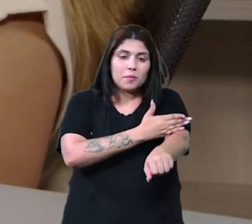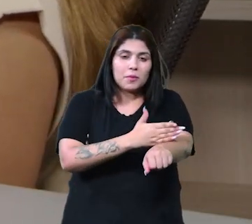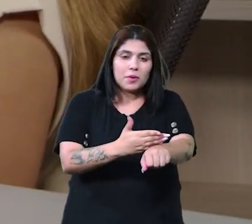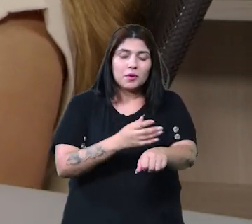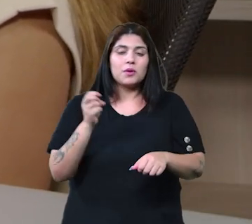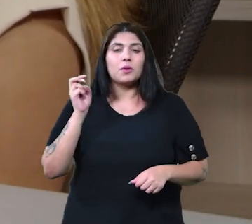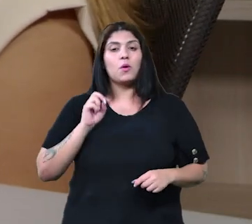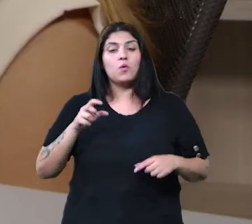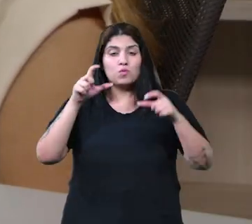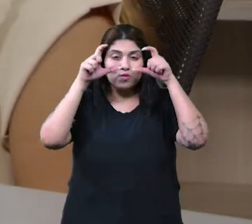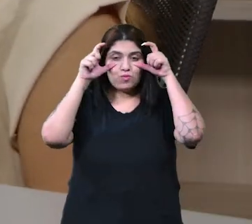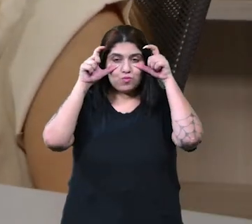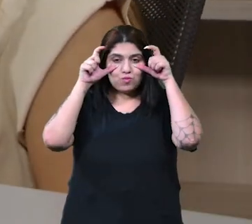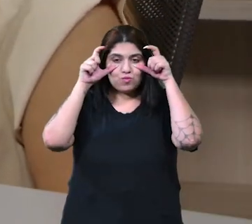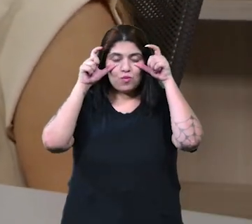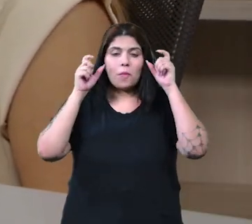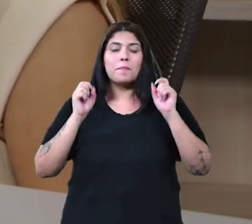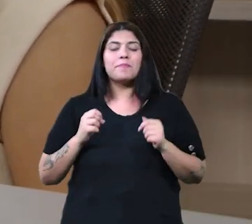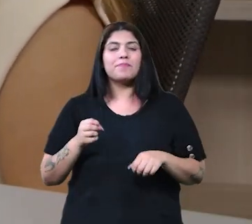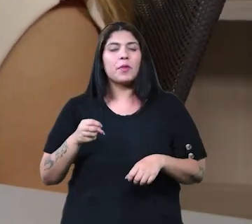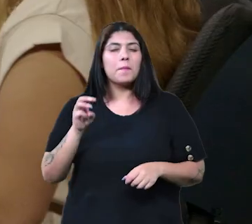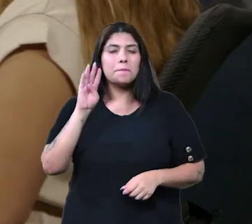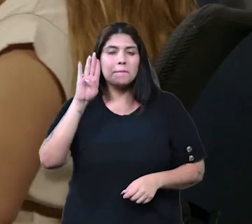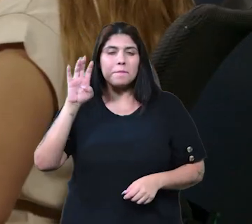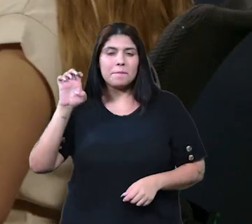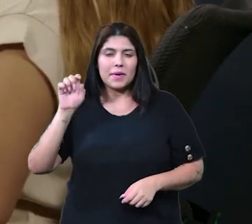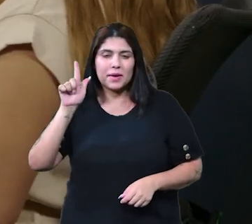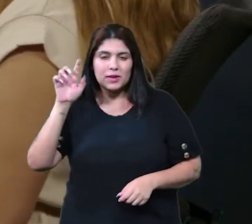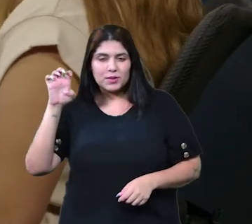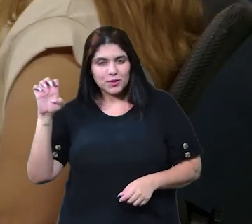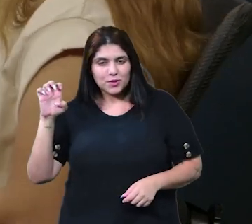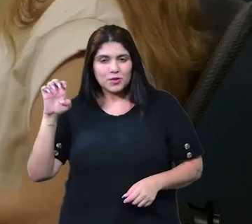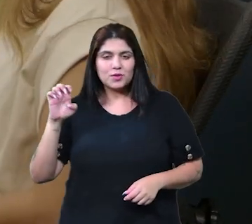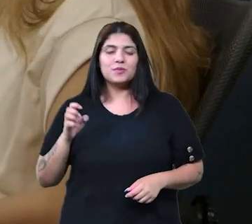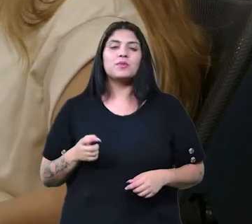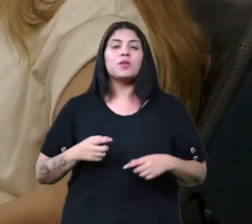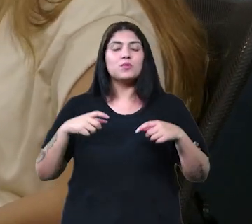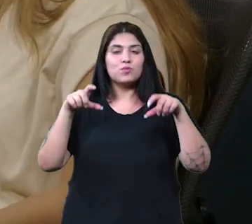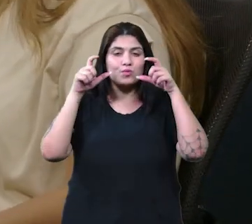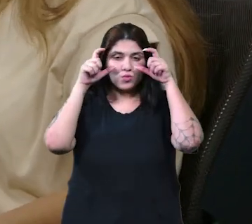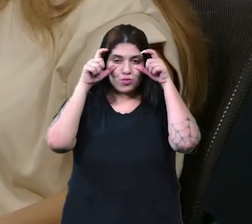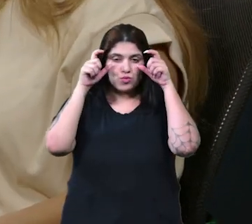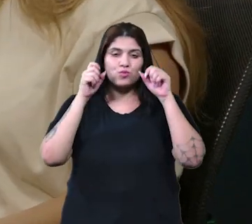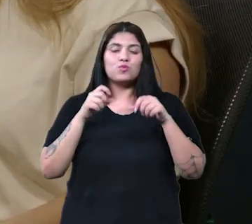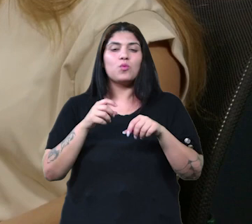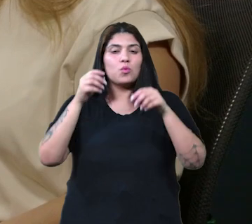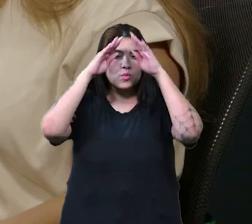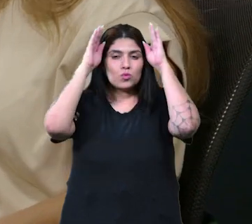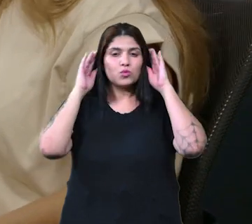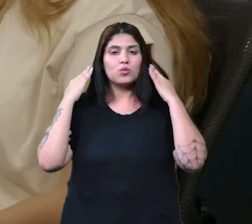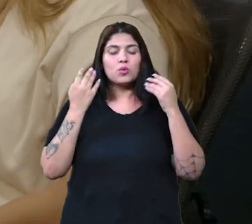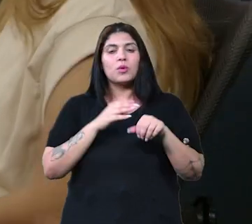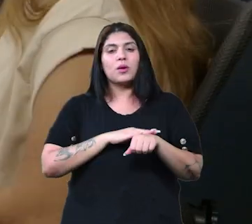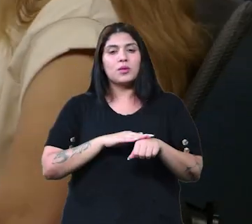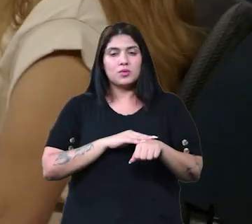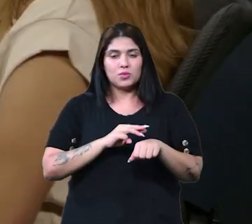são castanhos. Para começarmos, professora Jamile, como você define a